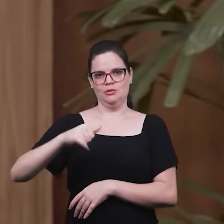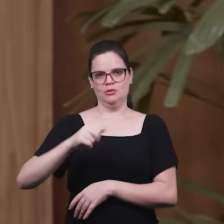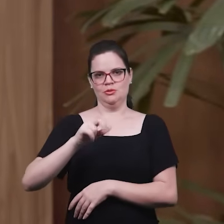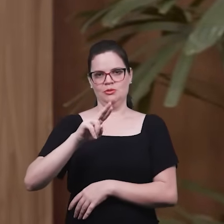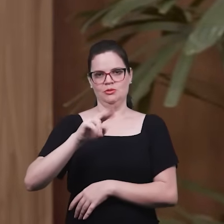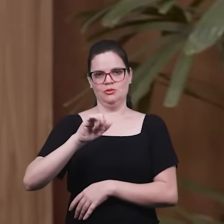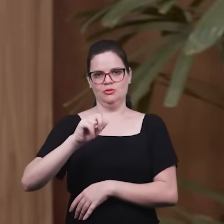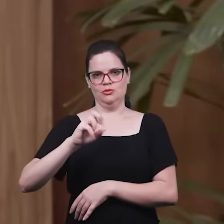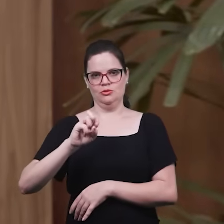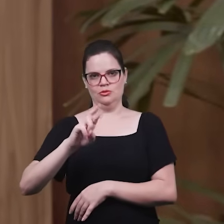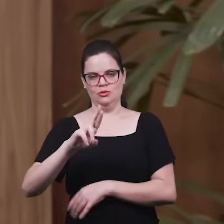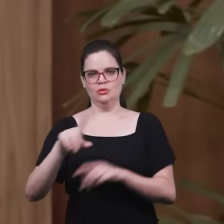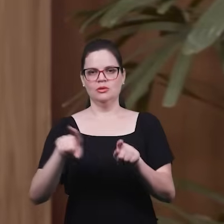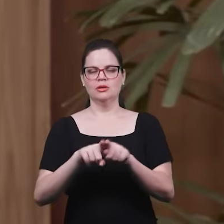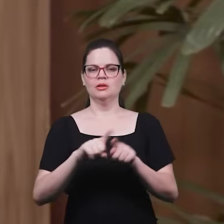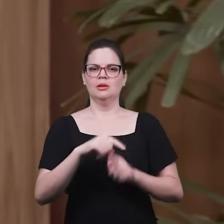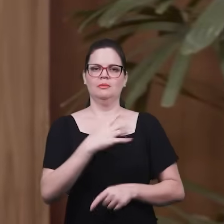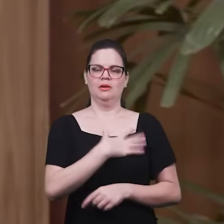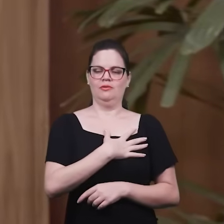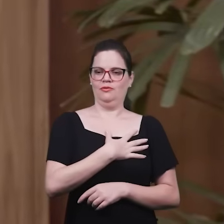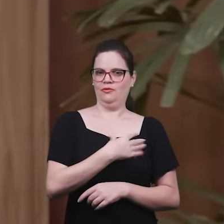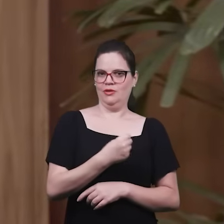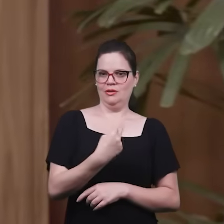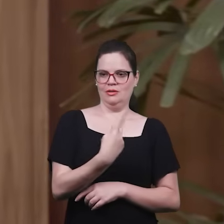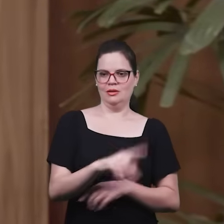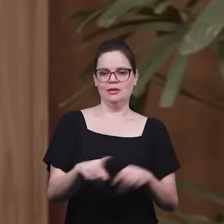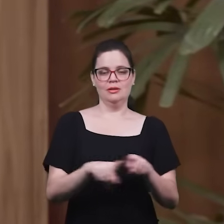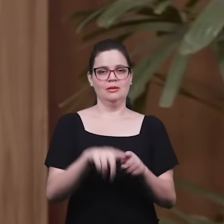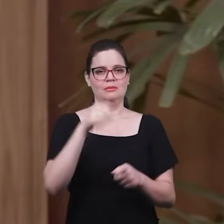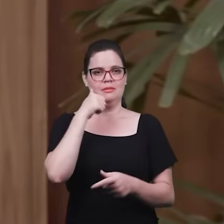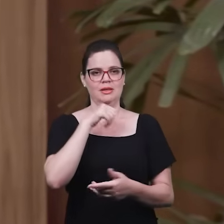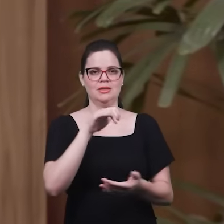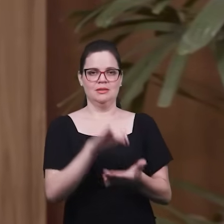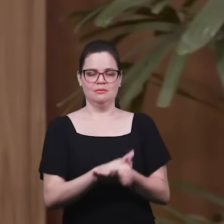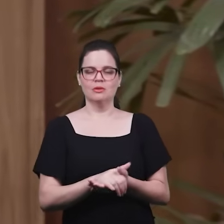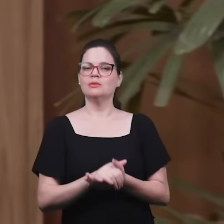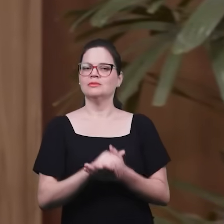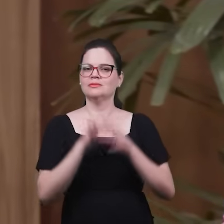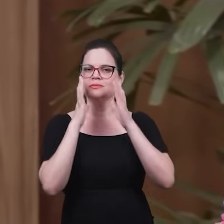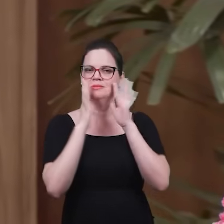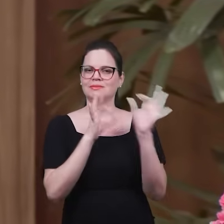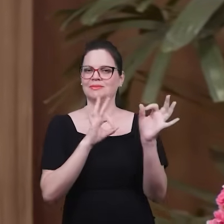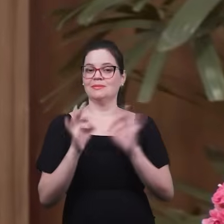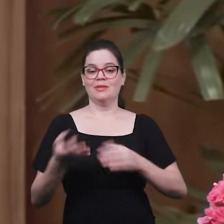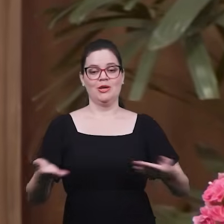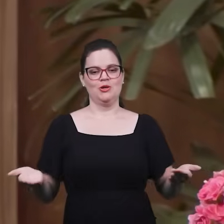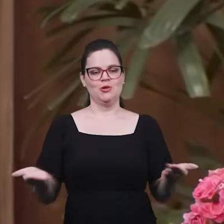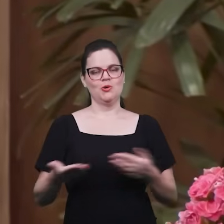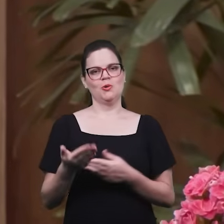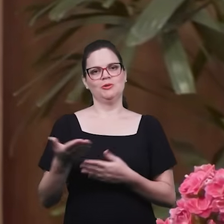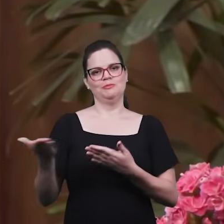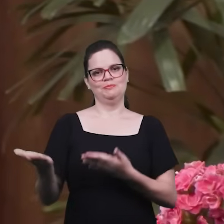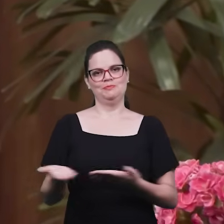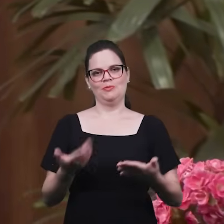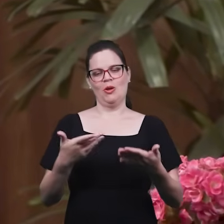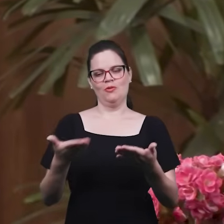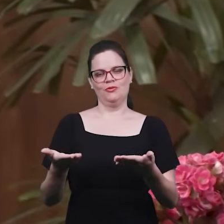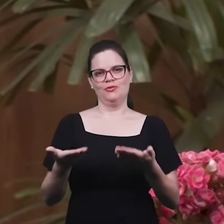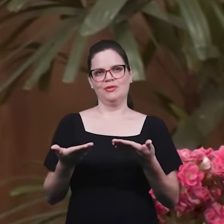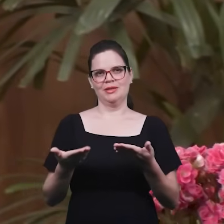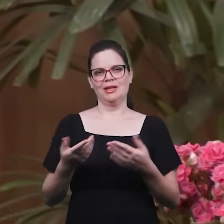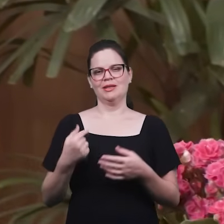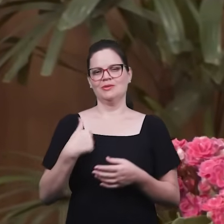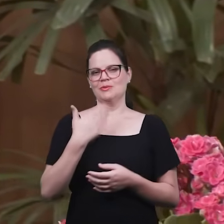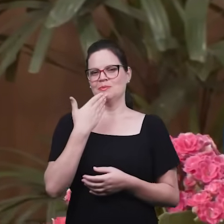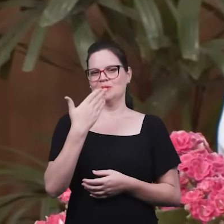Laís e os seus filhos Josué e Rosa. E quem estará conosco hoje, eu vou deixar